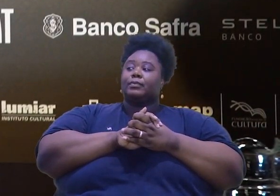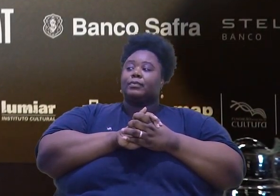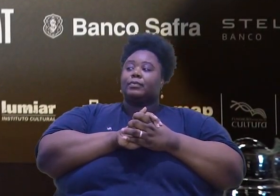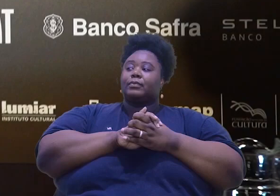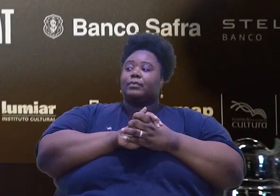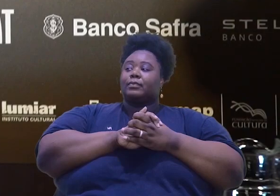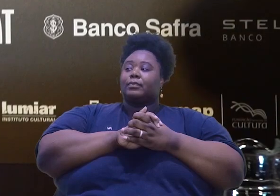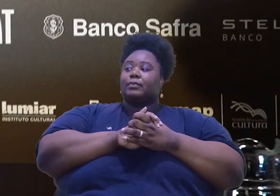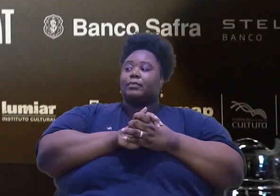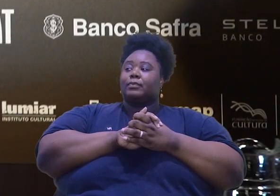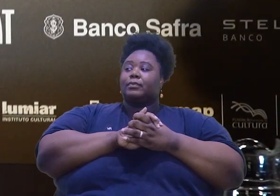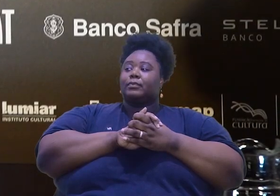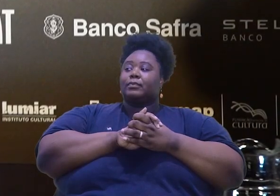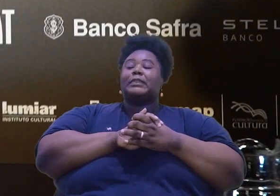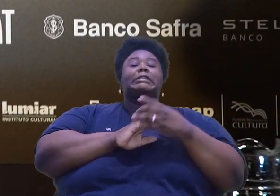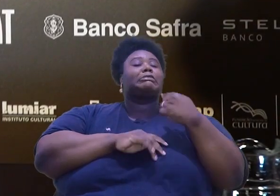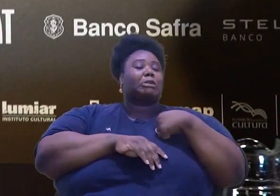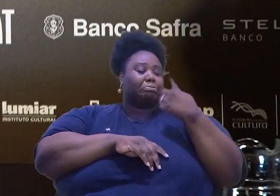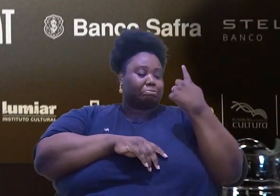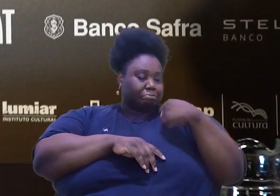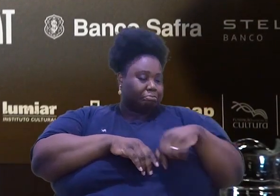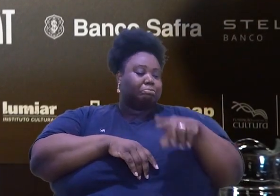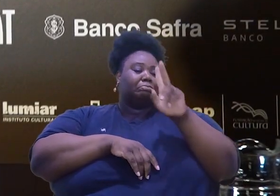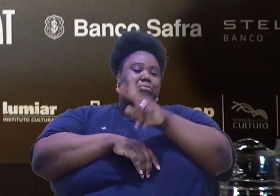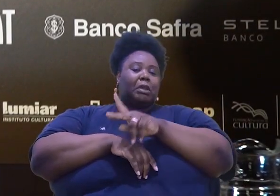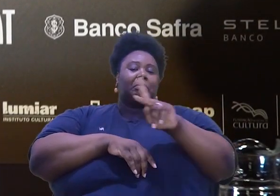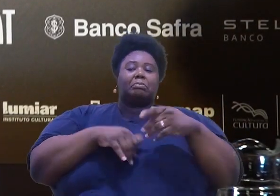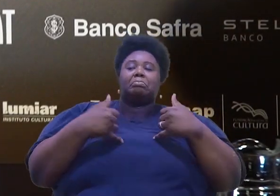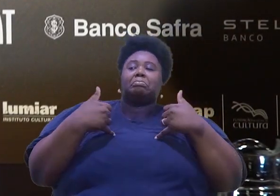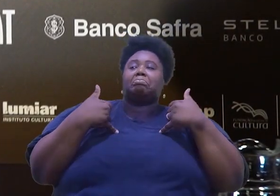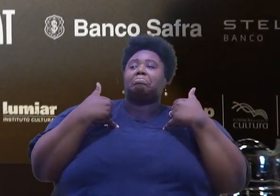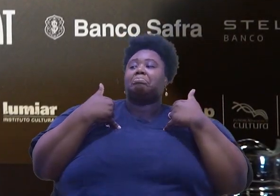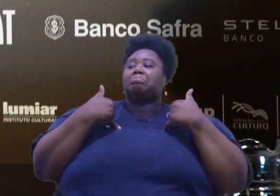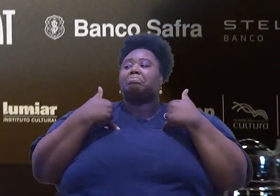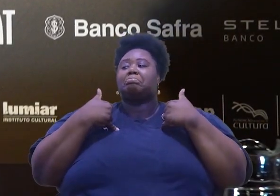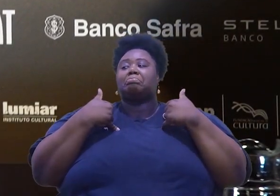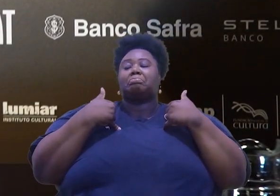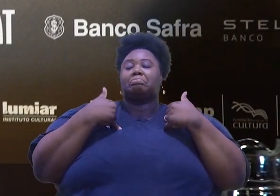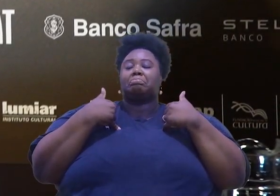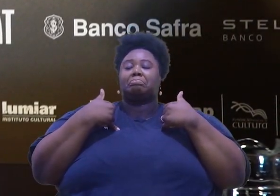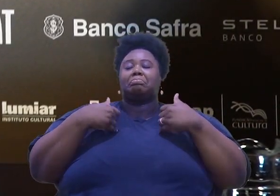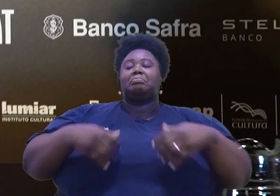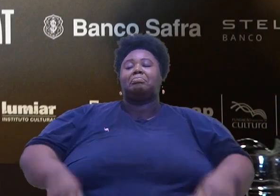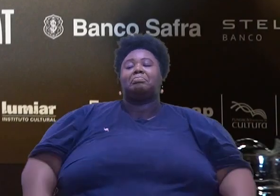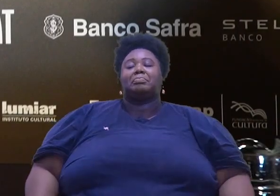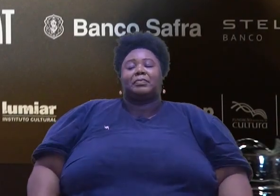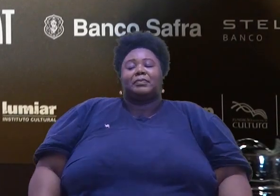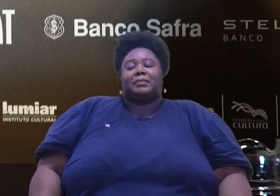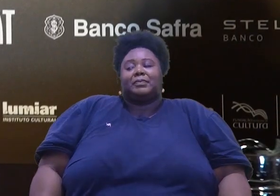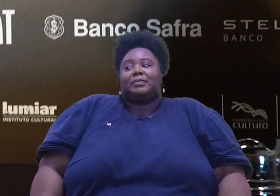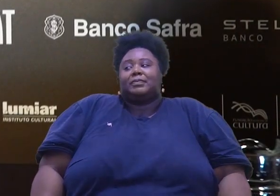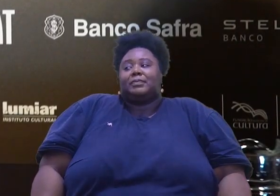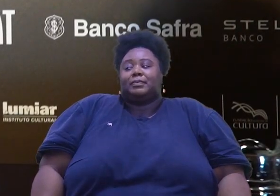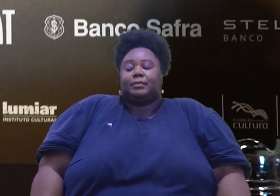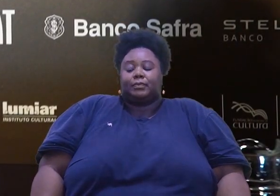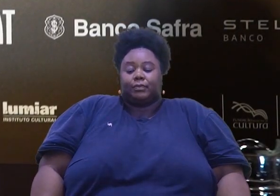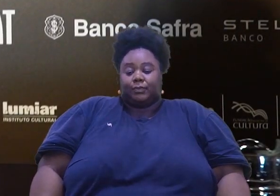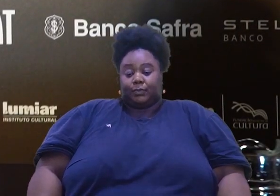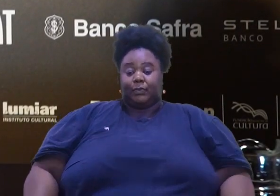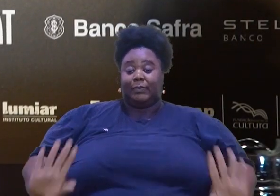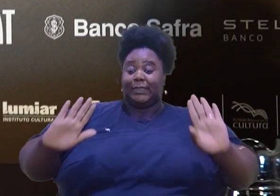mesmo a posição de professora, metidíssima, né? Metidíssima. Então,